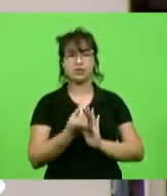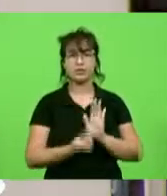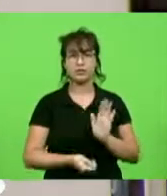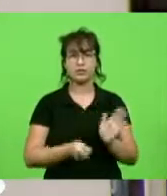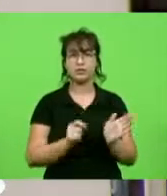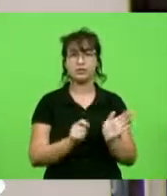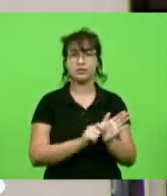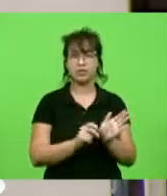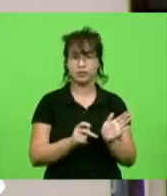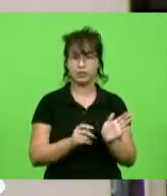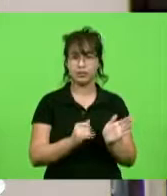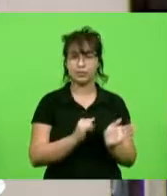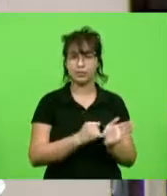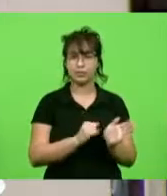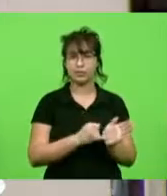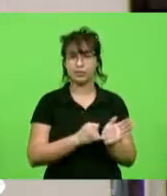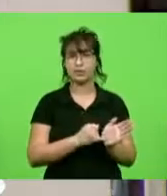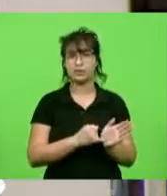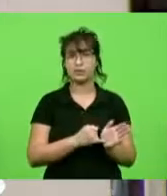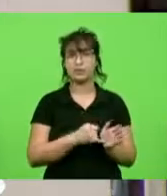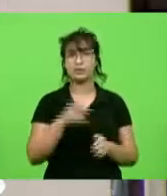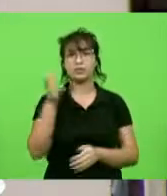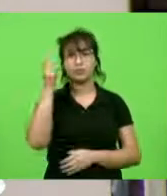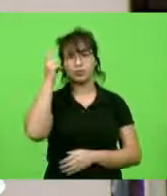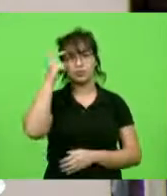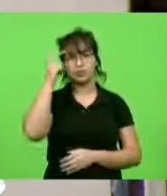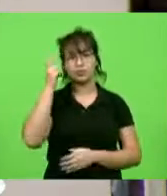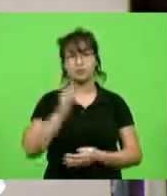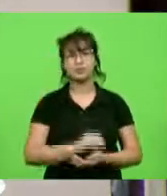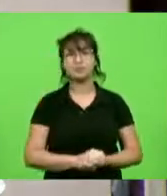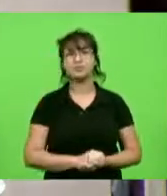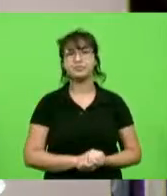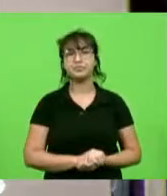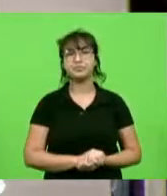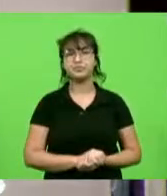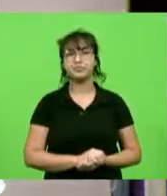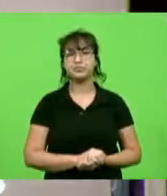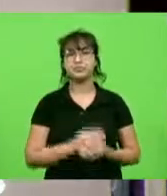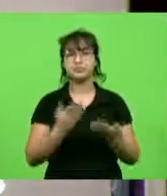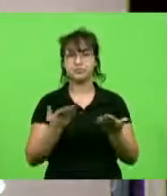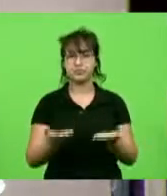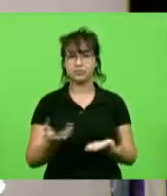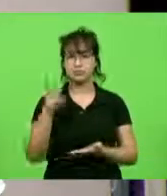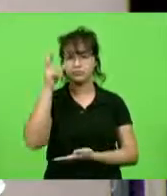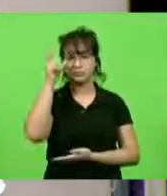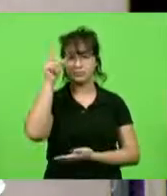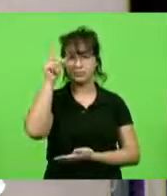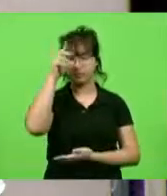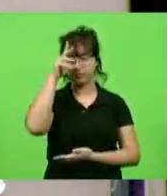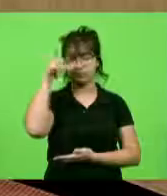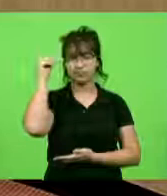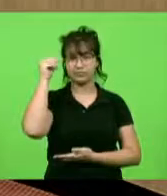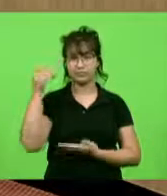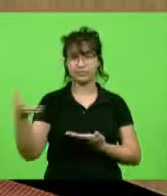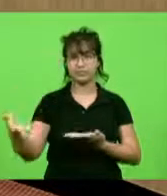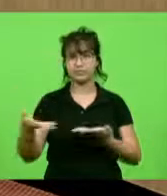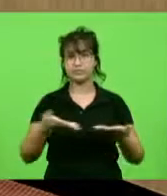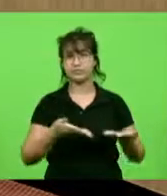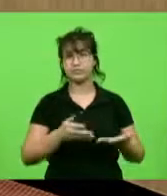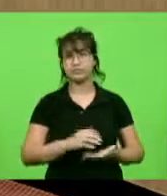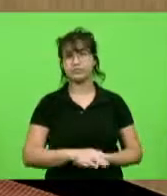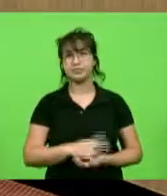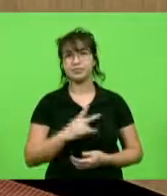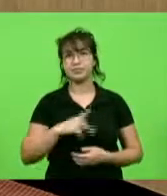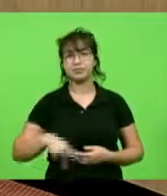Comissão de Educação, Cultura e Desporto. Presidente. Em discussão. Presidente. Com a palavra, a deputada Luciane Carminati.